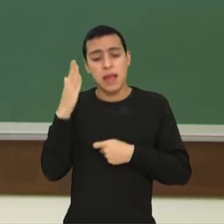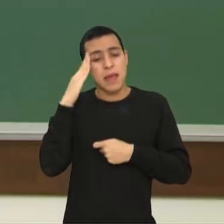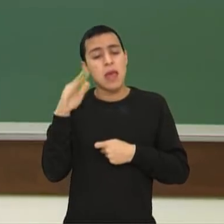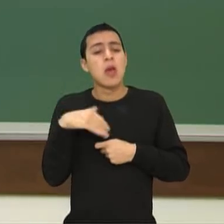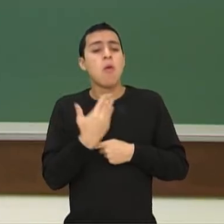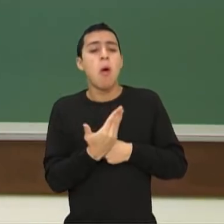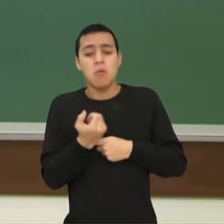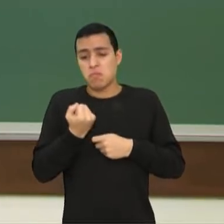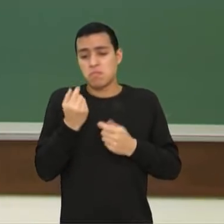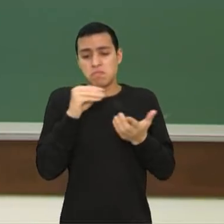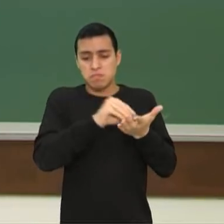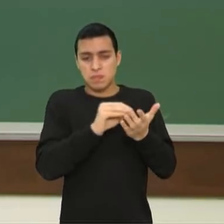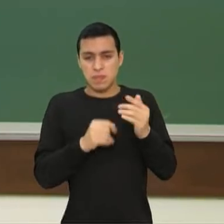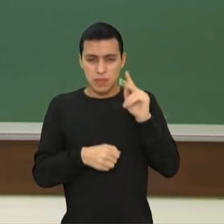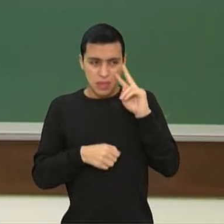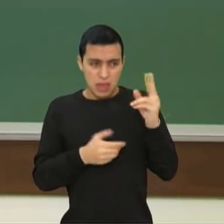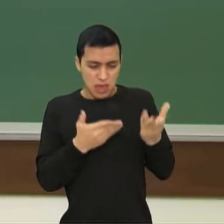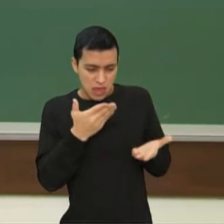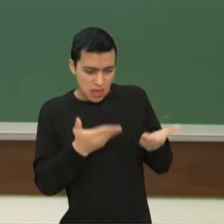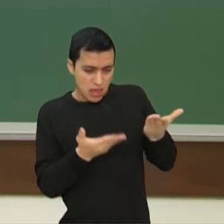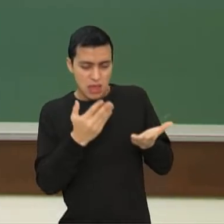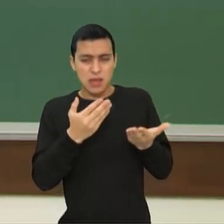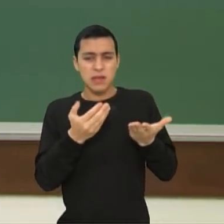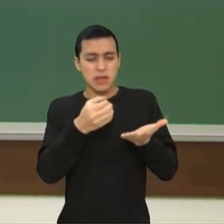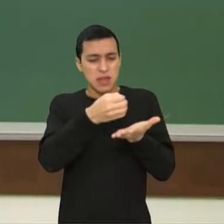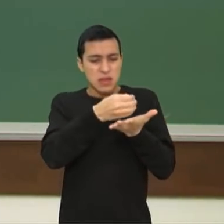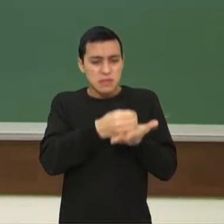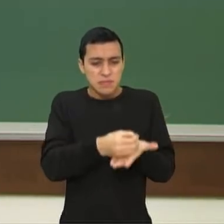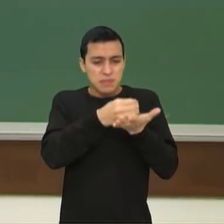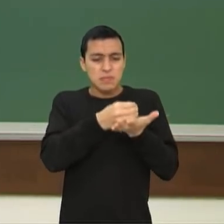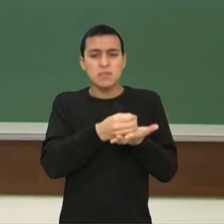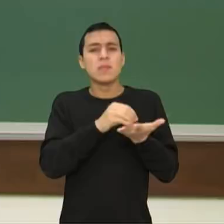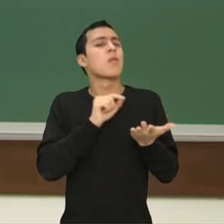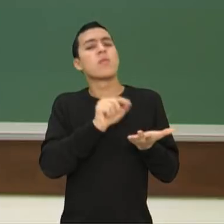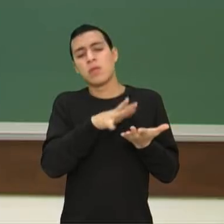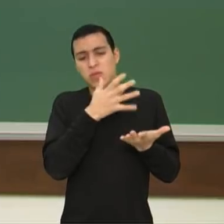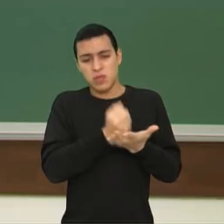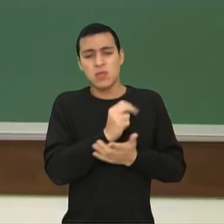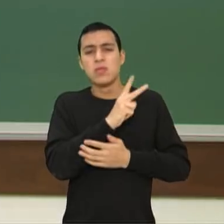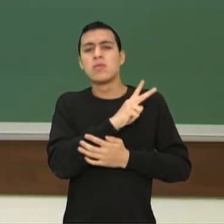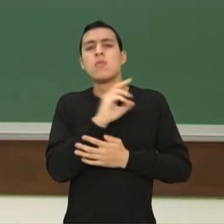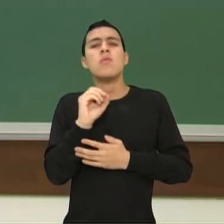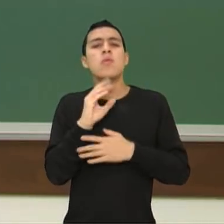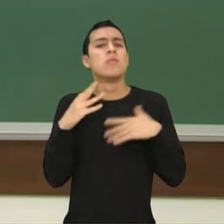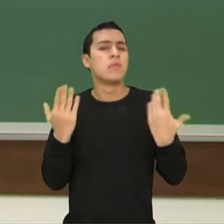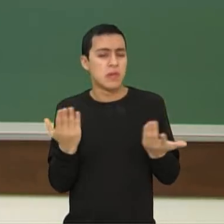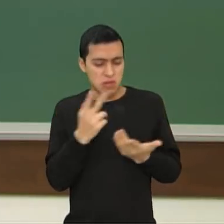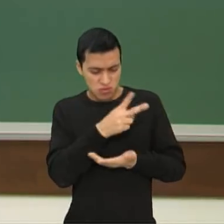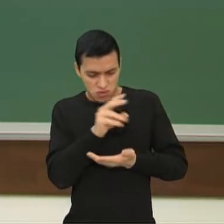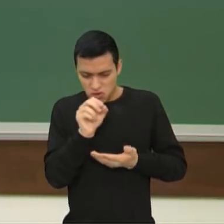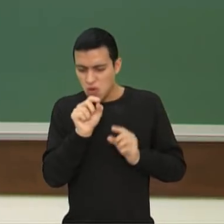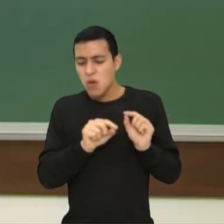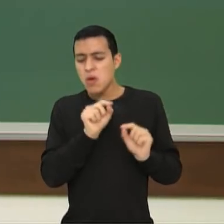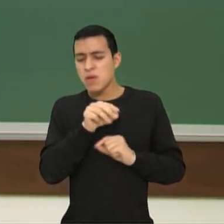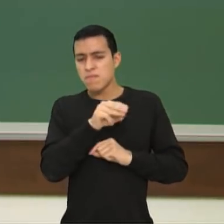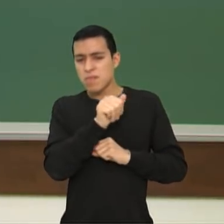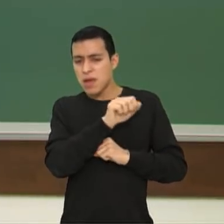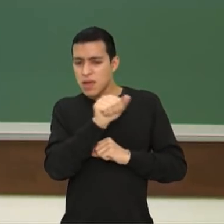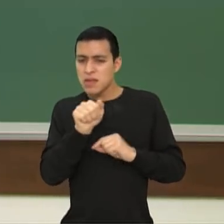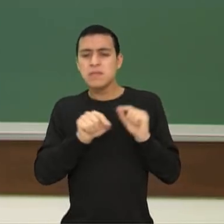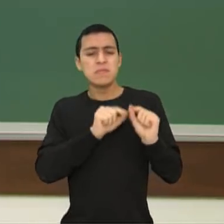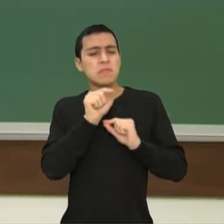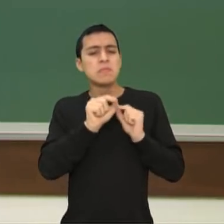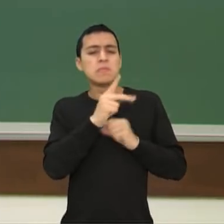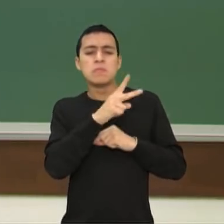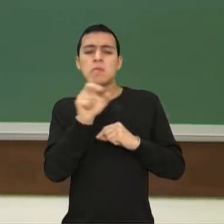unidade. Lembra quando eu coloquei o pezinho nessa balança de cozinha? E vamos dizer que registrou 200. 200 de massa. Mas 200